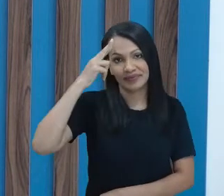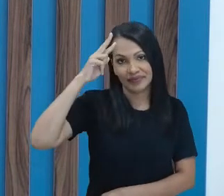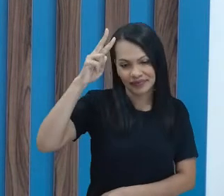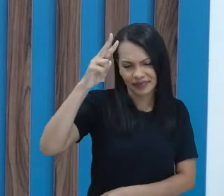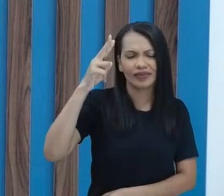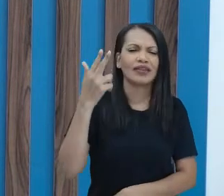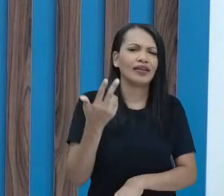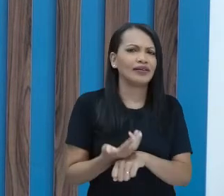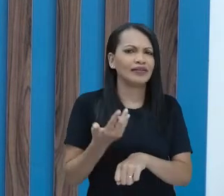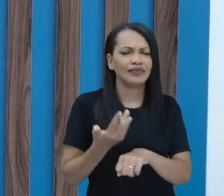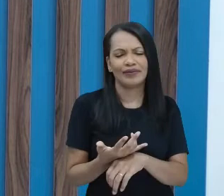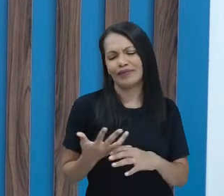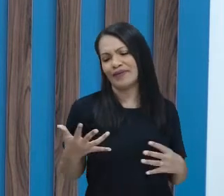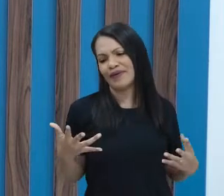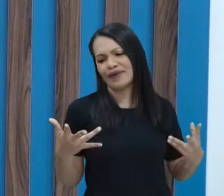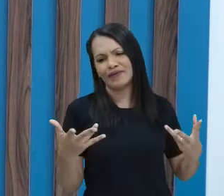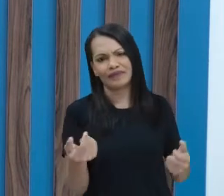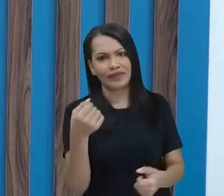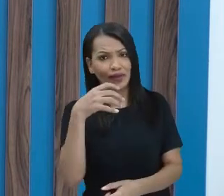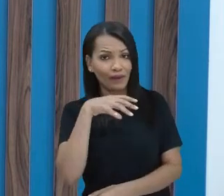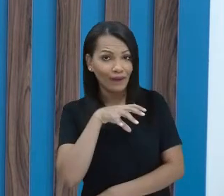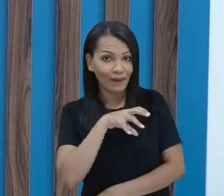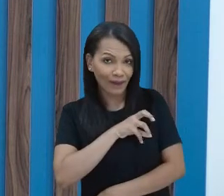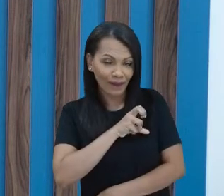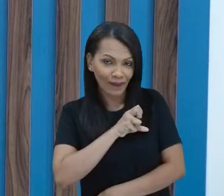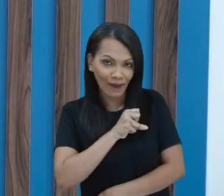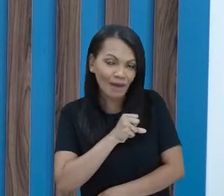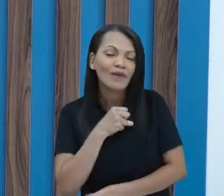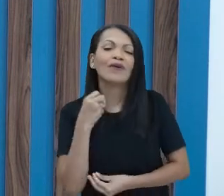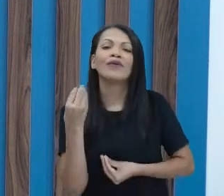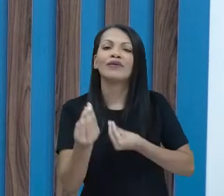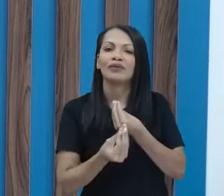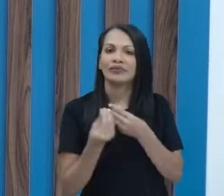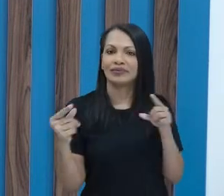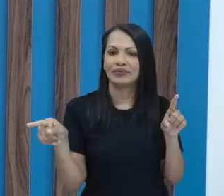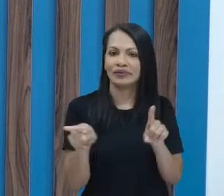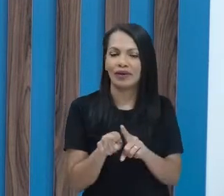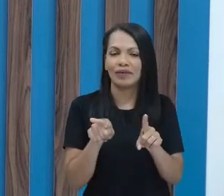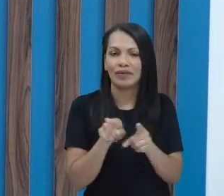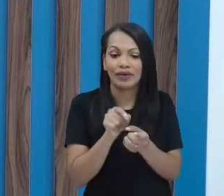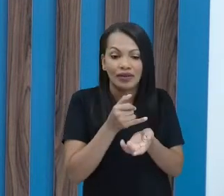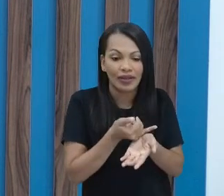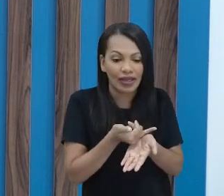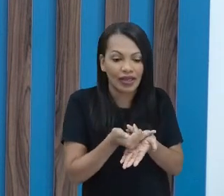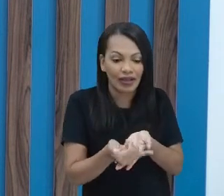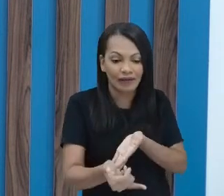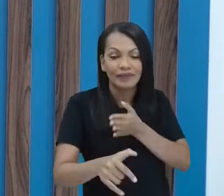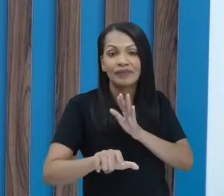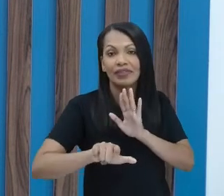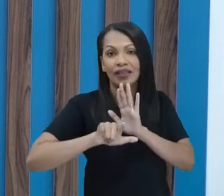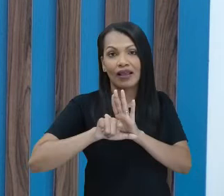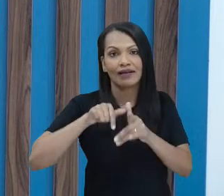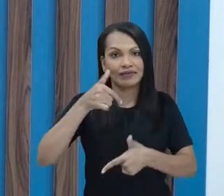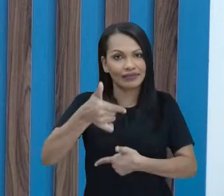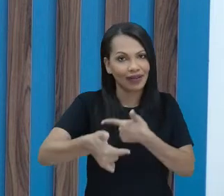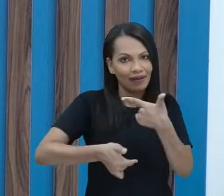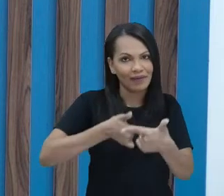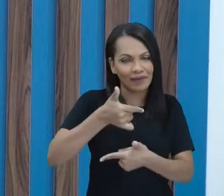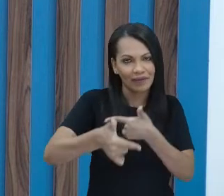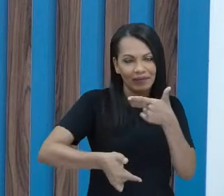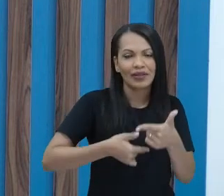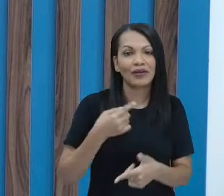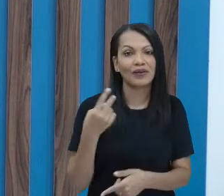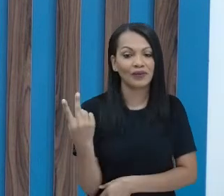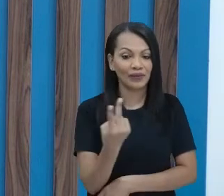disciplina fantástica, maravilhosa, que eu amo muito, como também a introdução às leis trabalhistas, né? Então, são